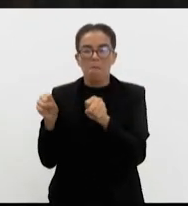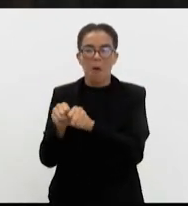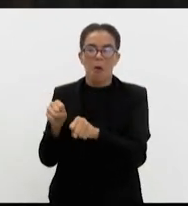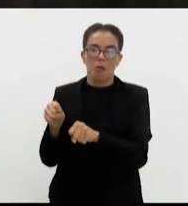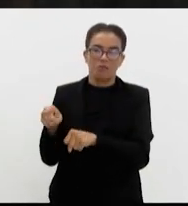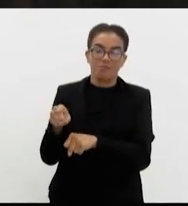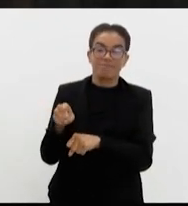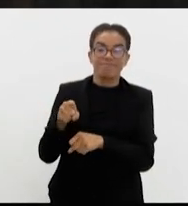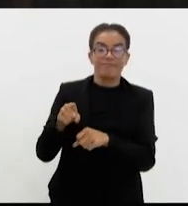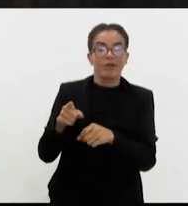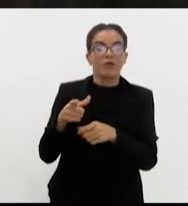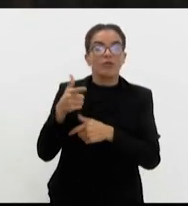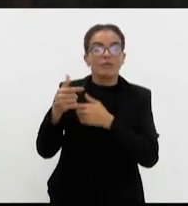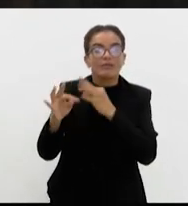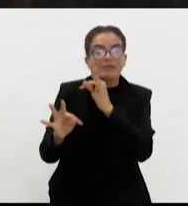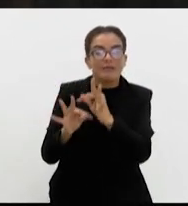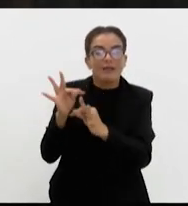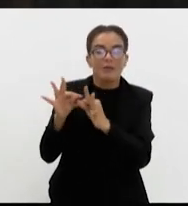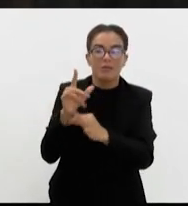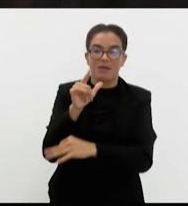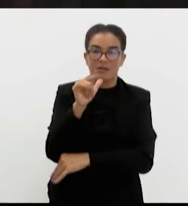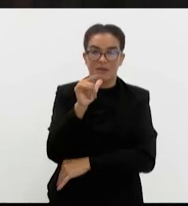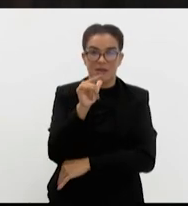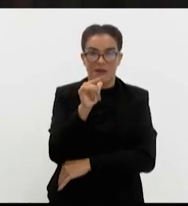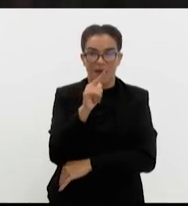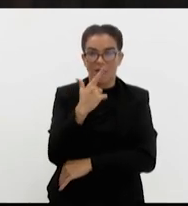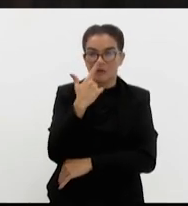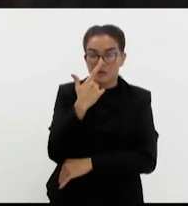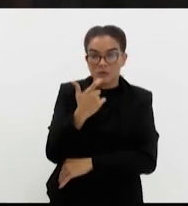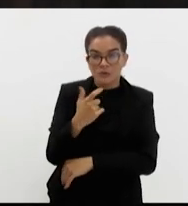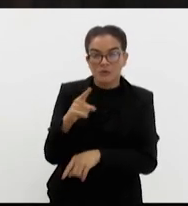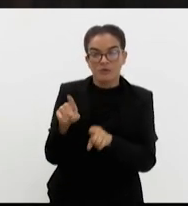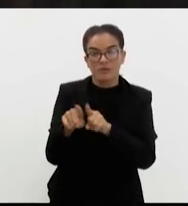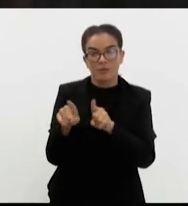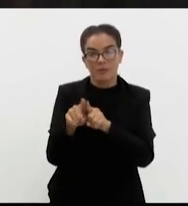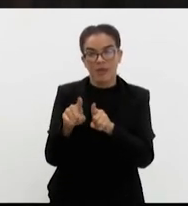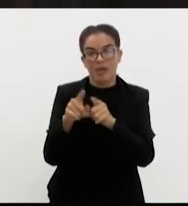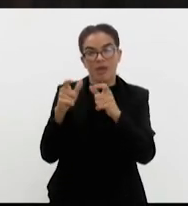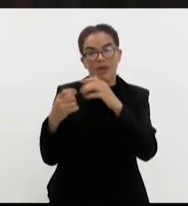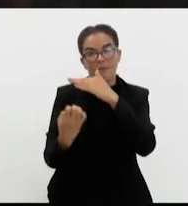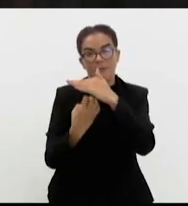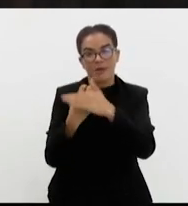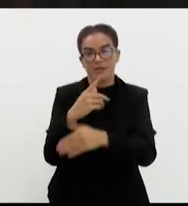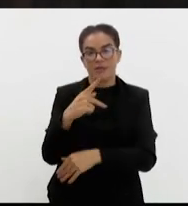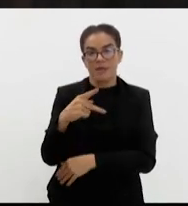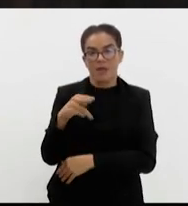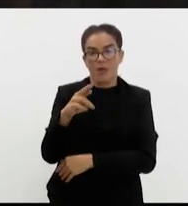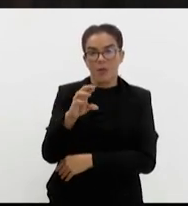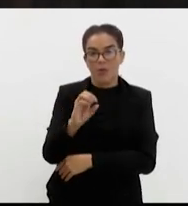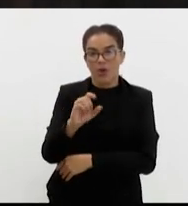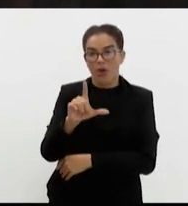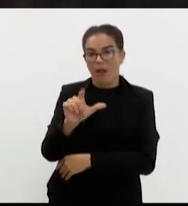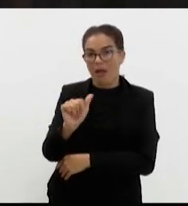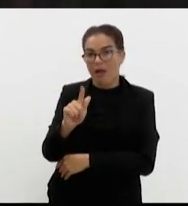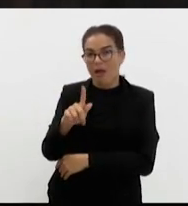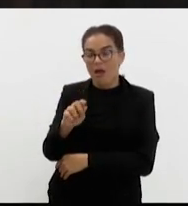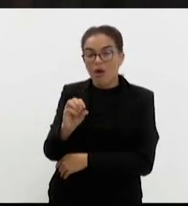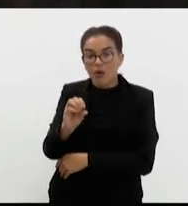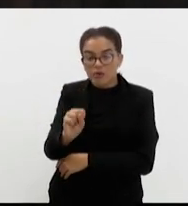tratamento de esgoto pela omissão da concessionária pragos e a gente encampou